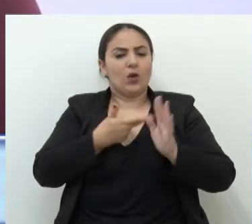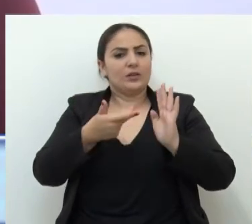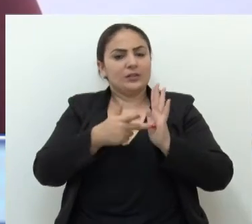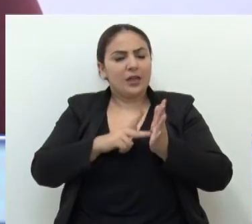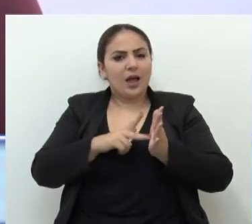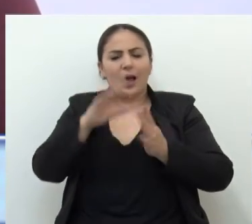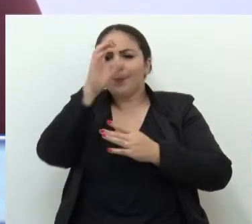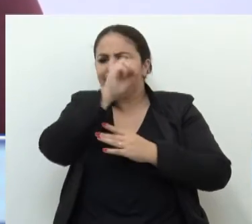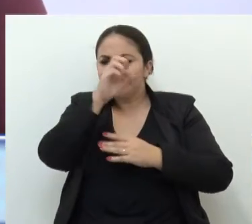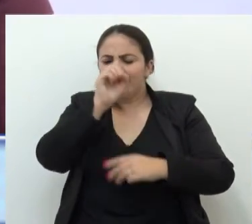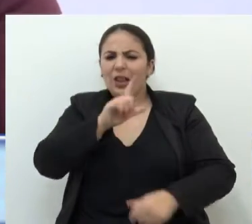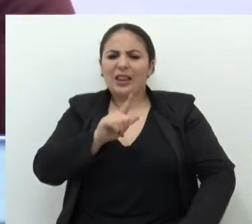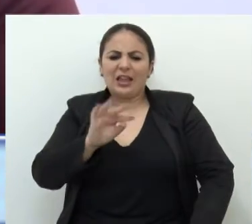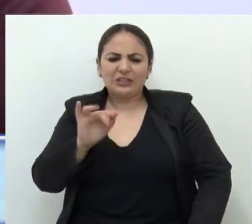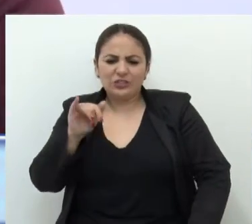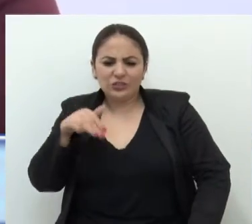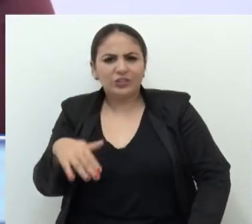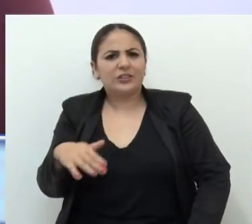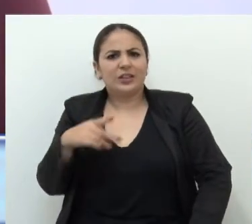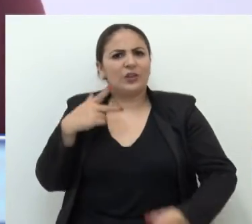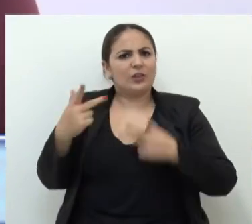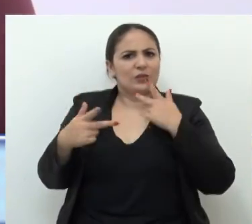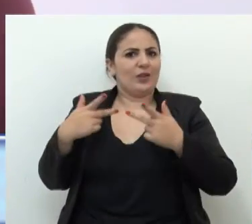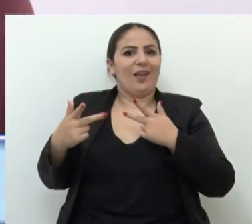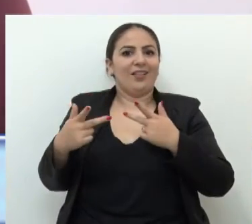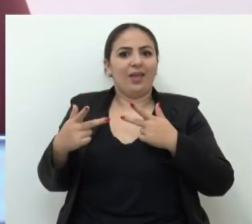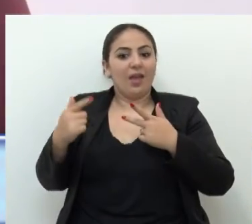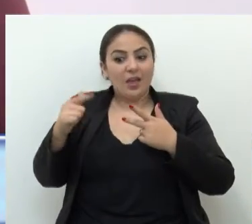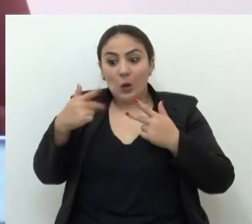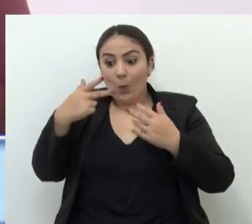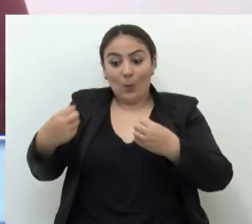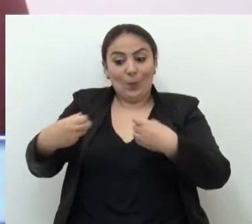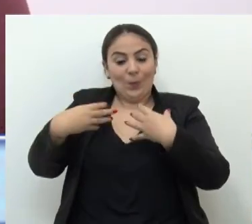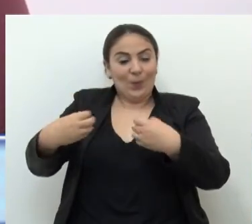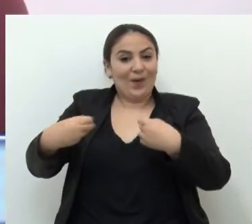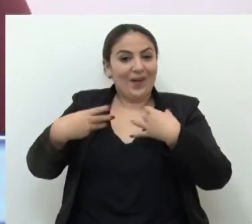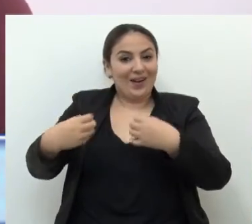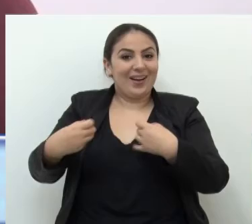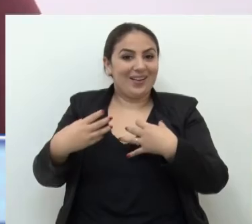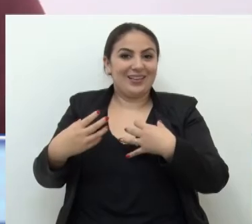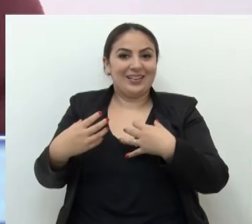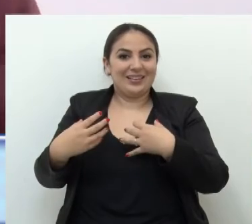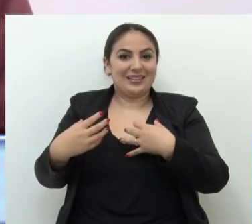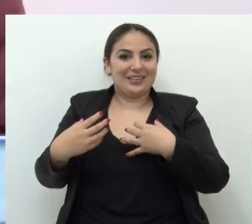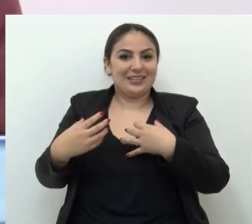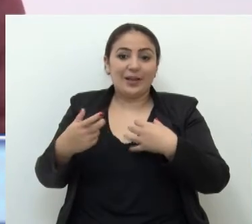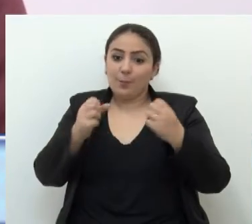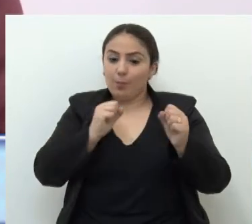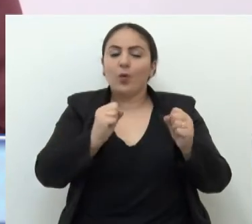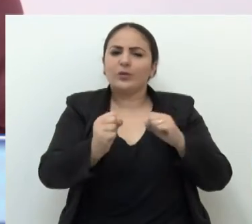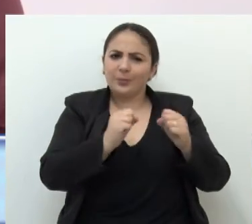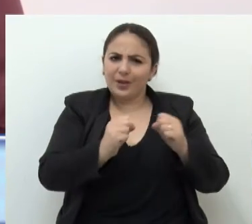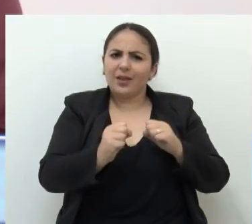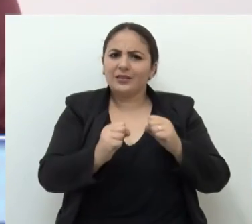quando a gente vai aprendendo em latim, eu falo que o coro Ressonare é uma aula também de